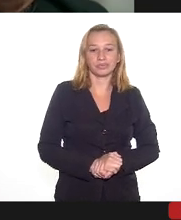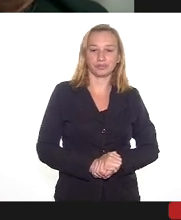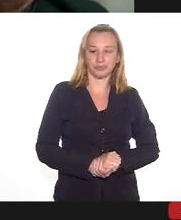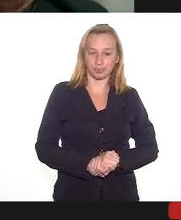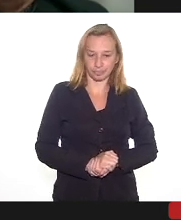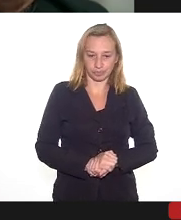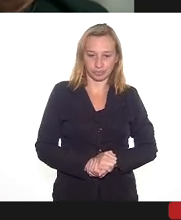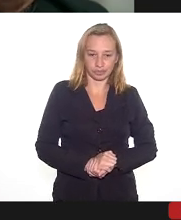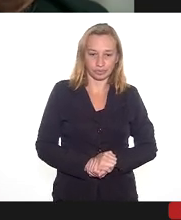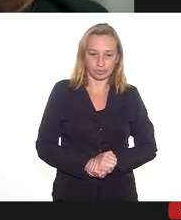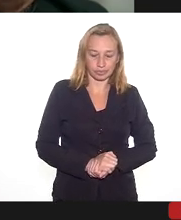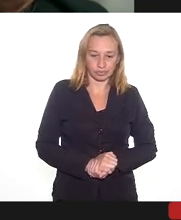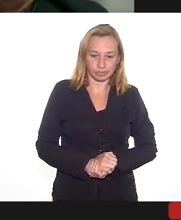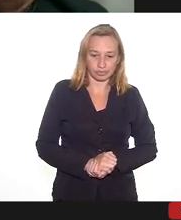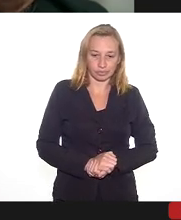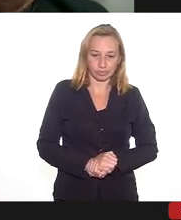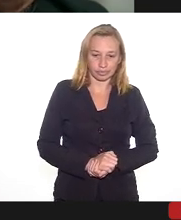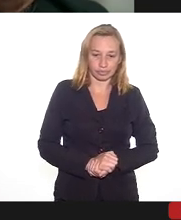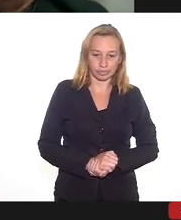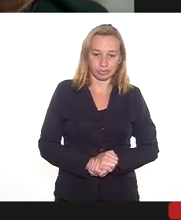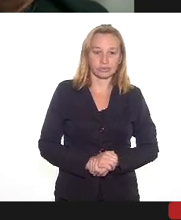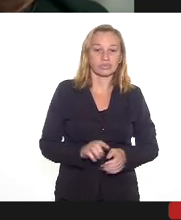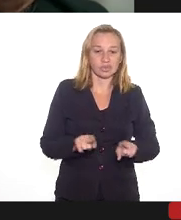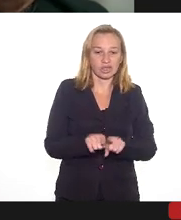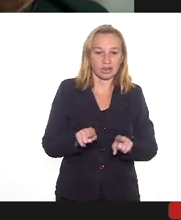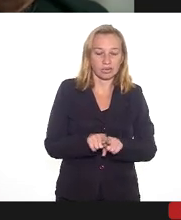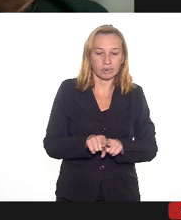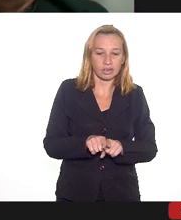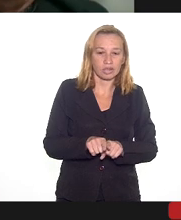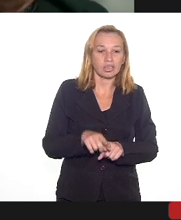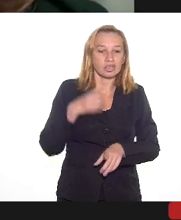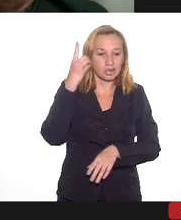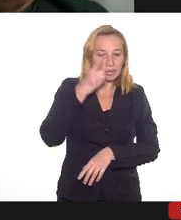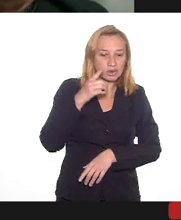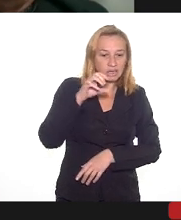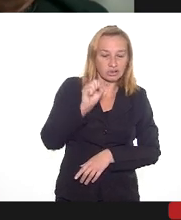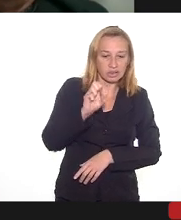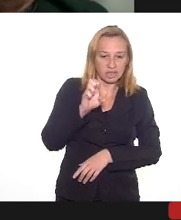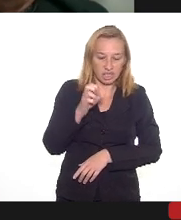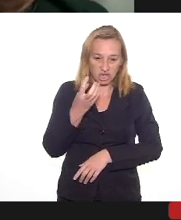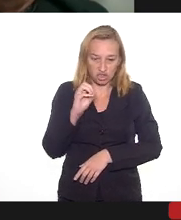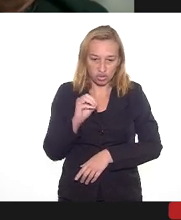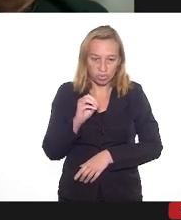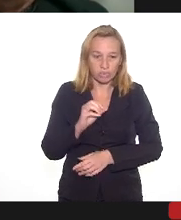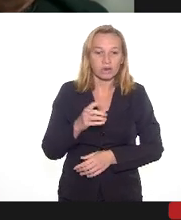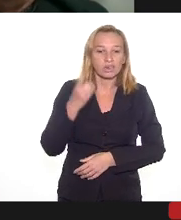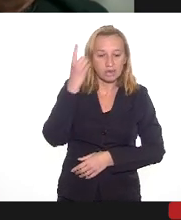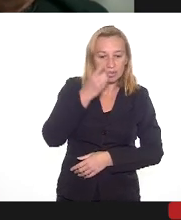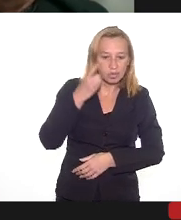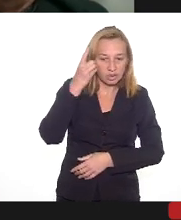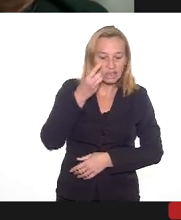Acho que ela... registro também aqui a presença do deputado Sérgio Fernandes. Então, com a palavra, o deputado Valdeque Carneiro.